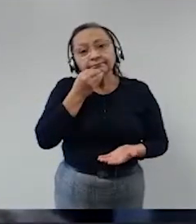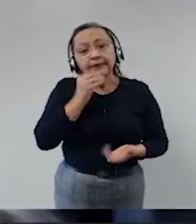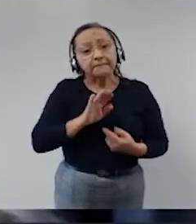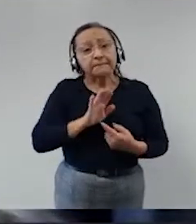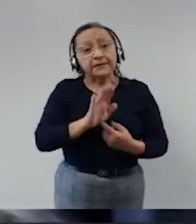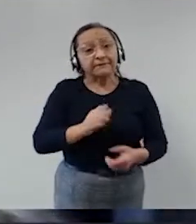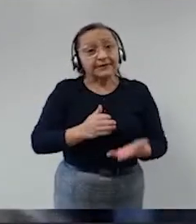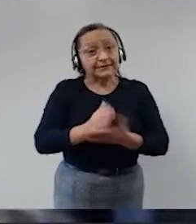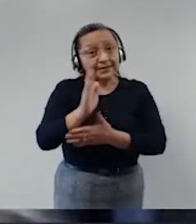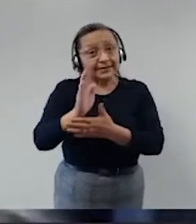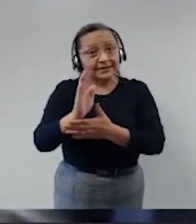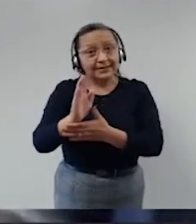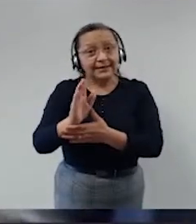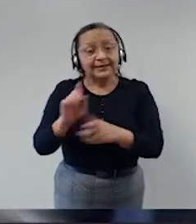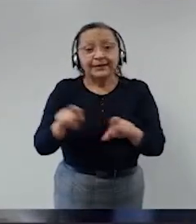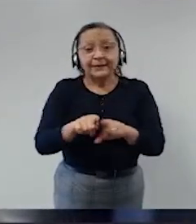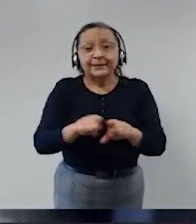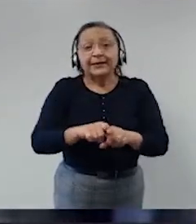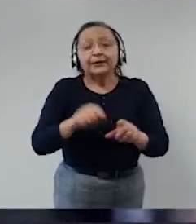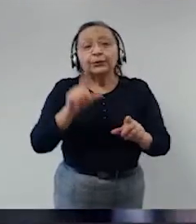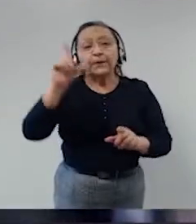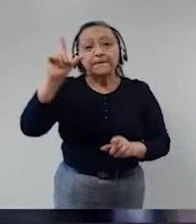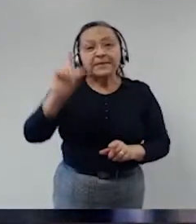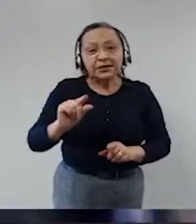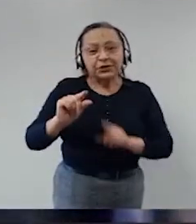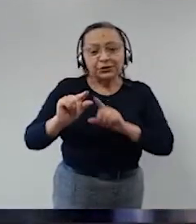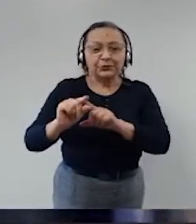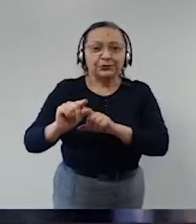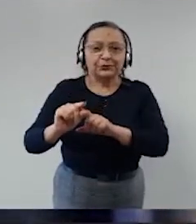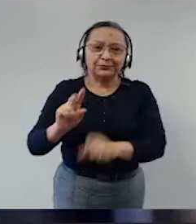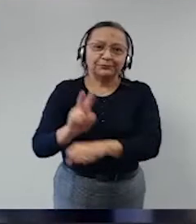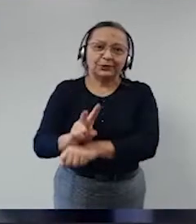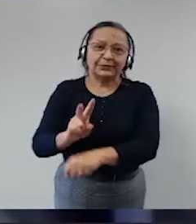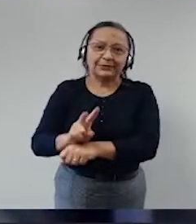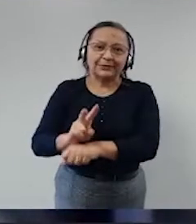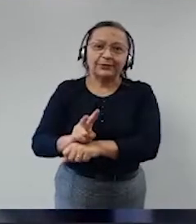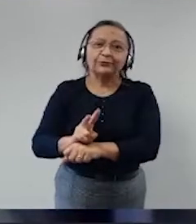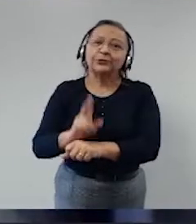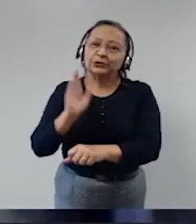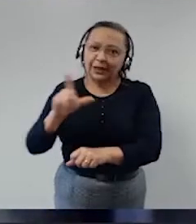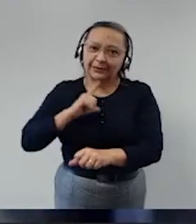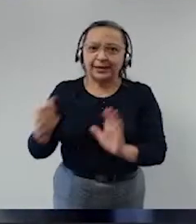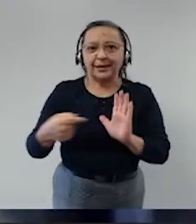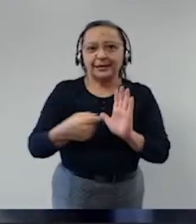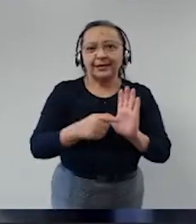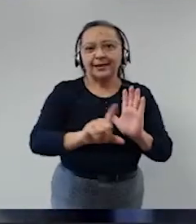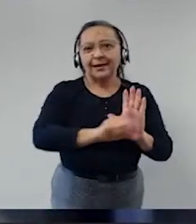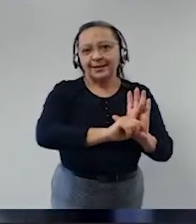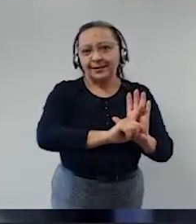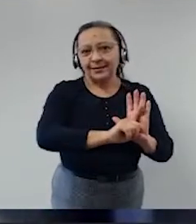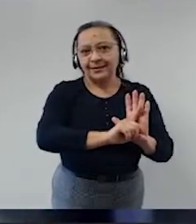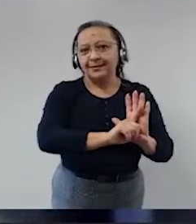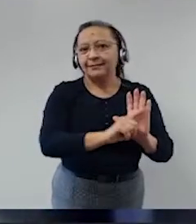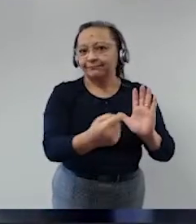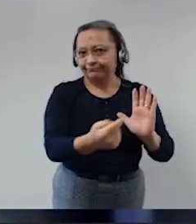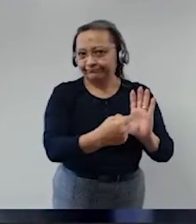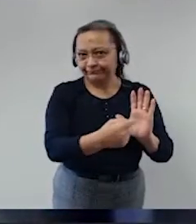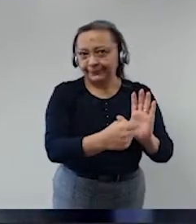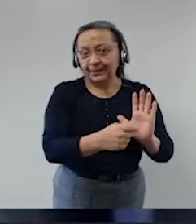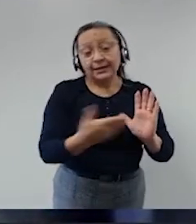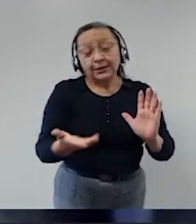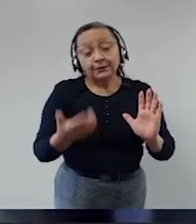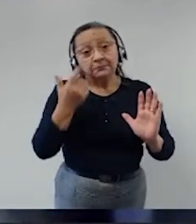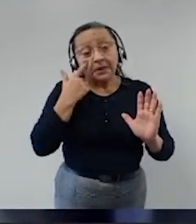prevalecer, inclusive, sobre aquele mínimo de proteção instituído por lei. Devo dizer que, ao